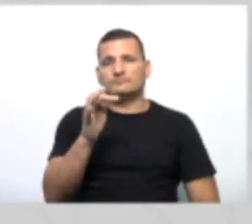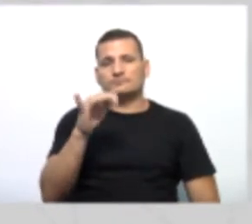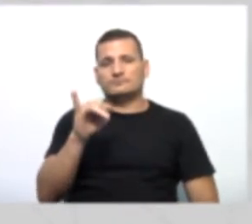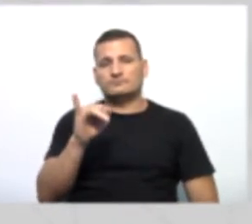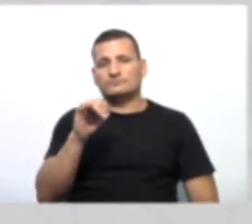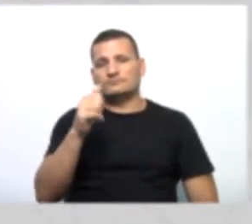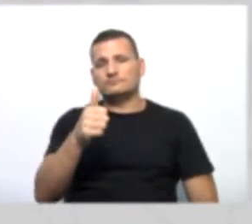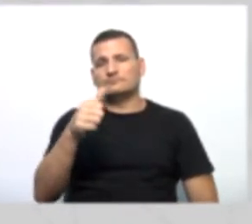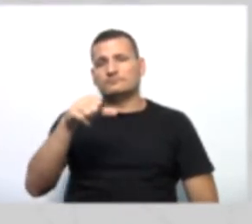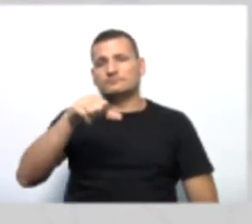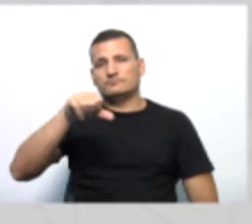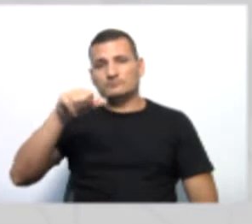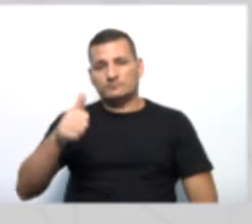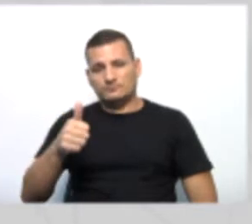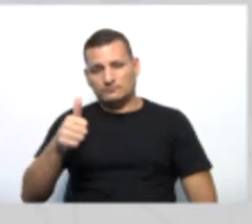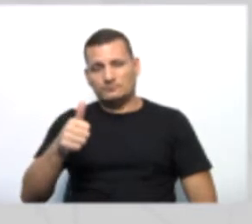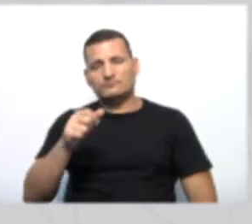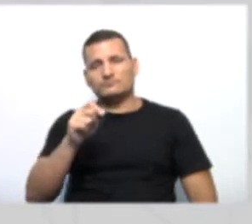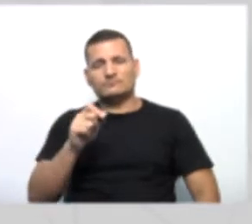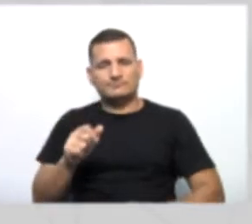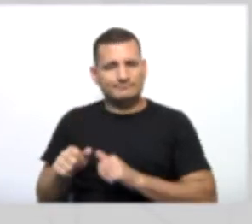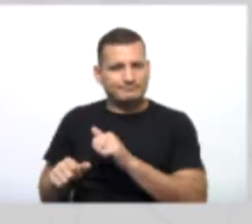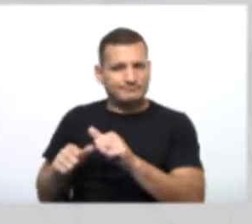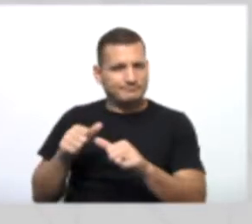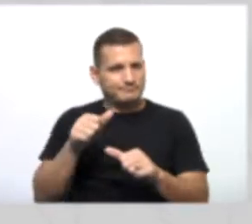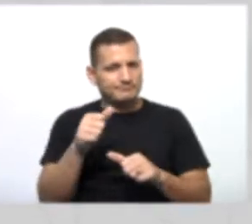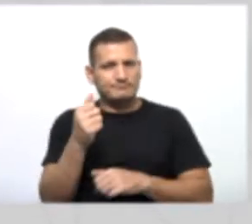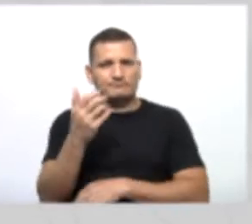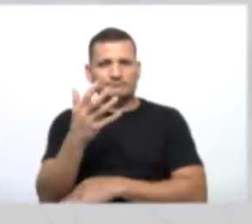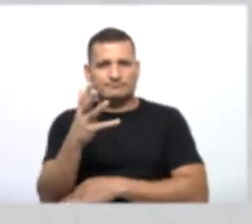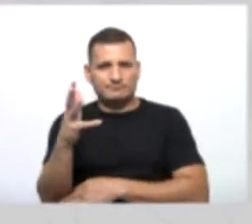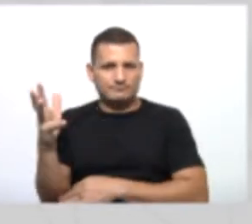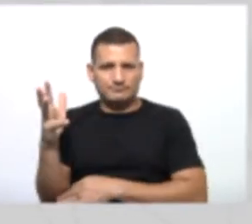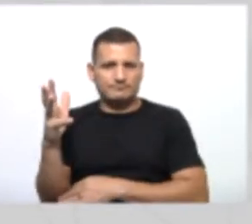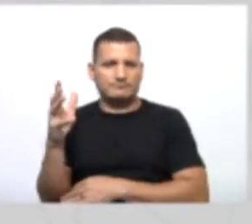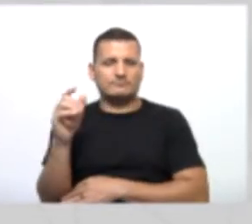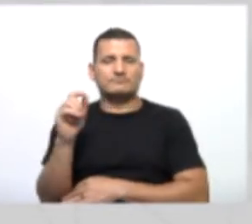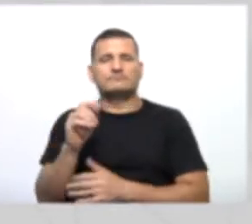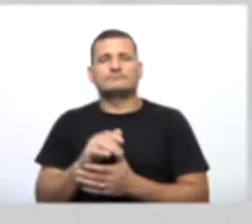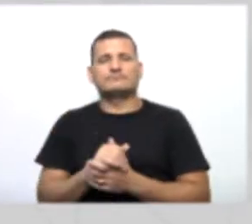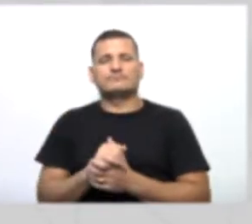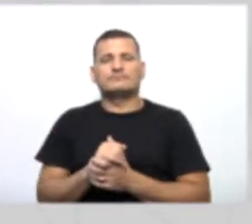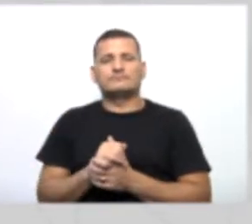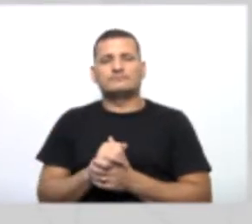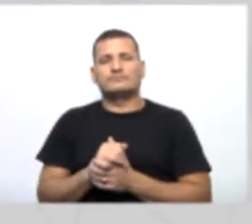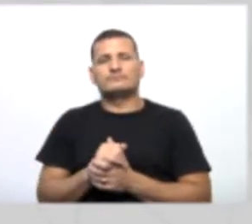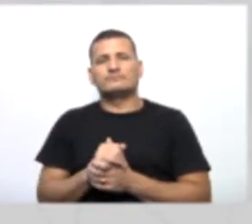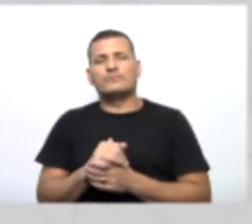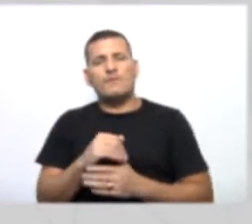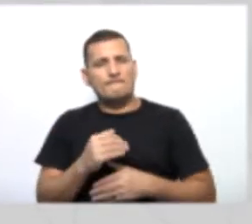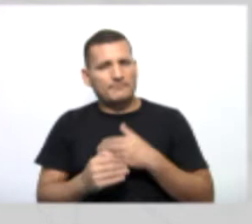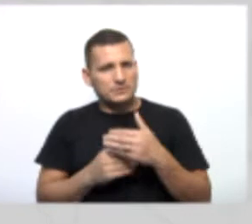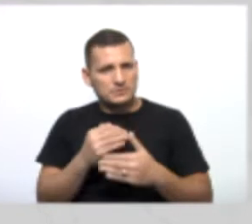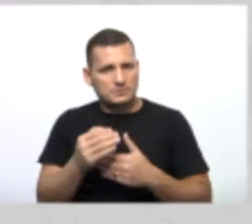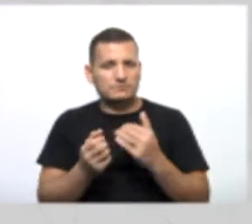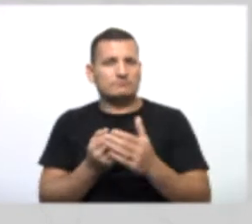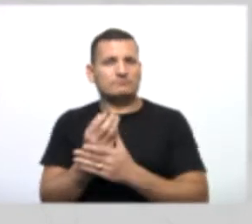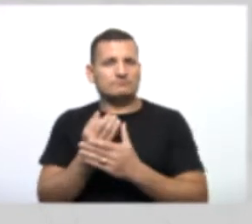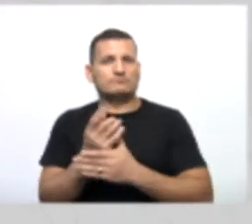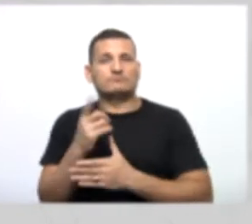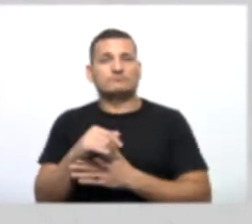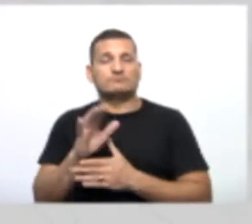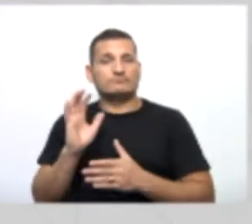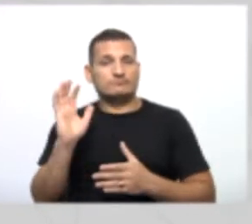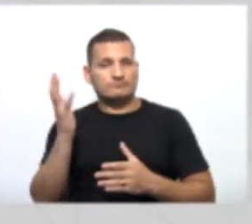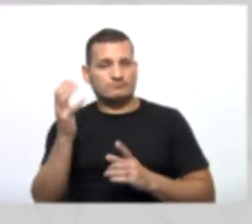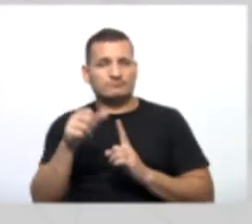as transformações sofridas pela natureza através do emprego das técnicas no processo produtivo são um fenômeno